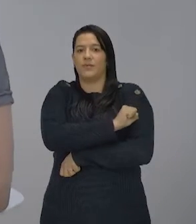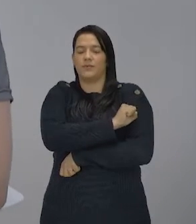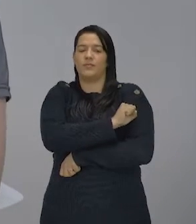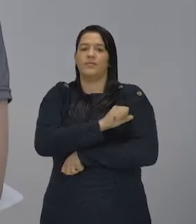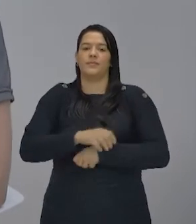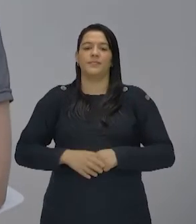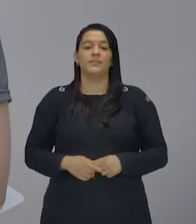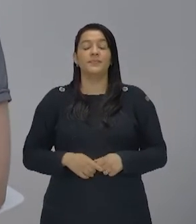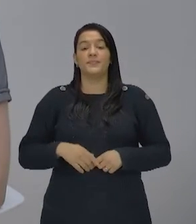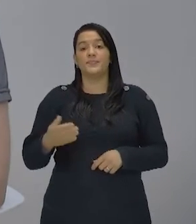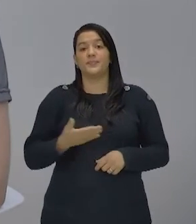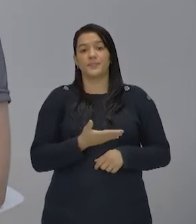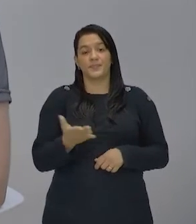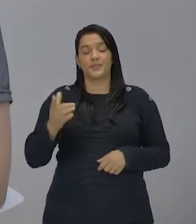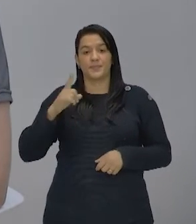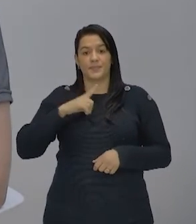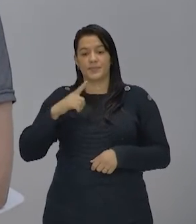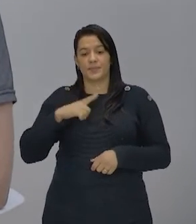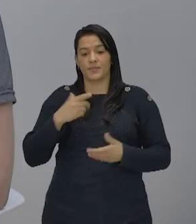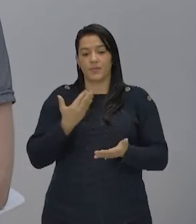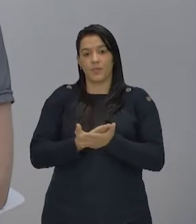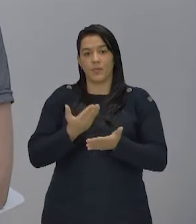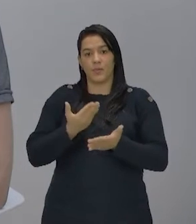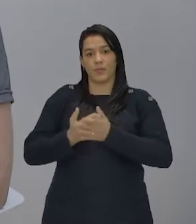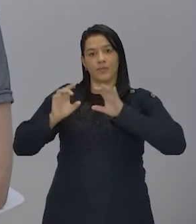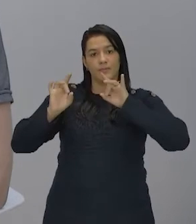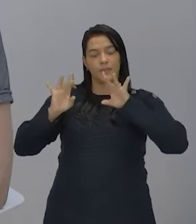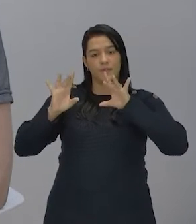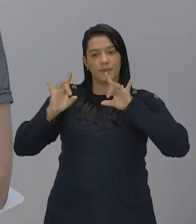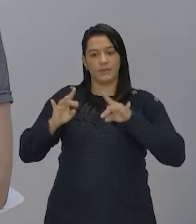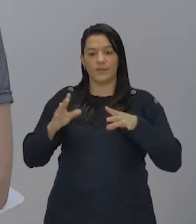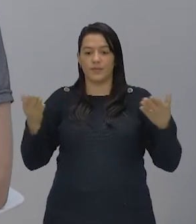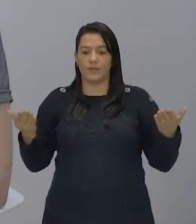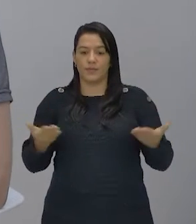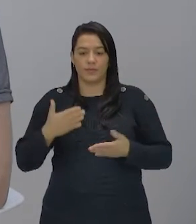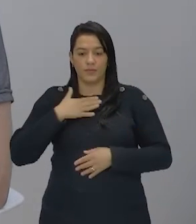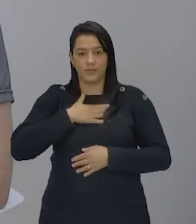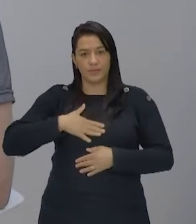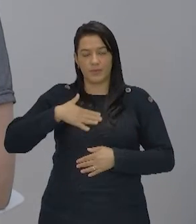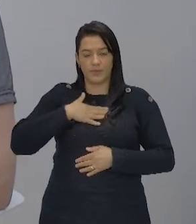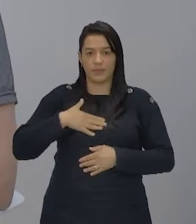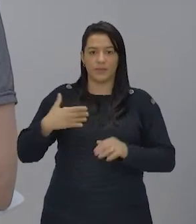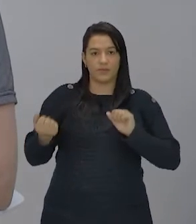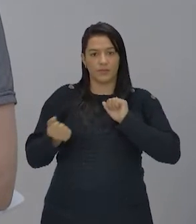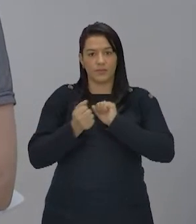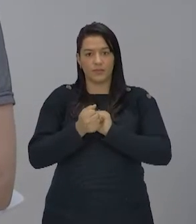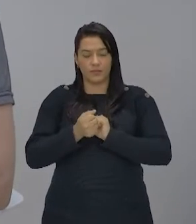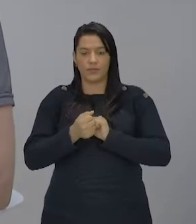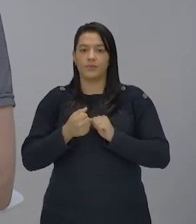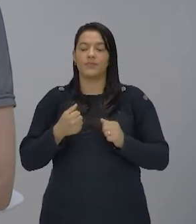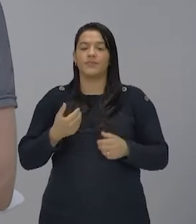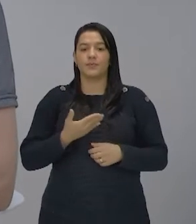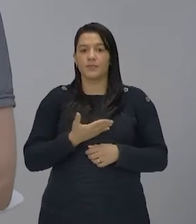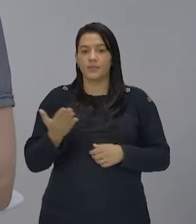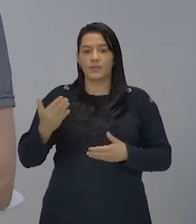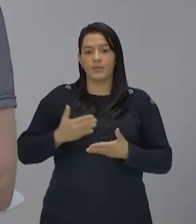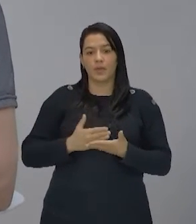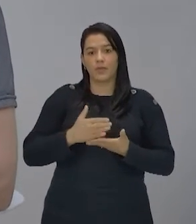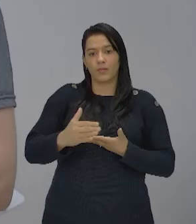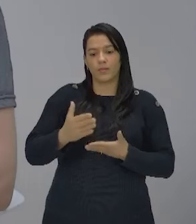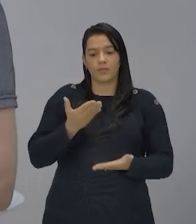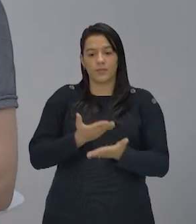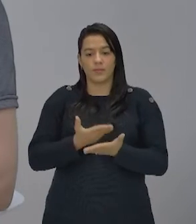ano. Aqui nós temos hoje uma aula especial. Have a special class here. Então aqui temos, para começar aqui, a